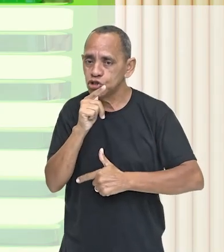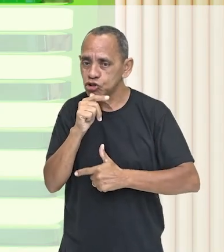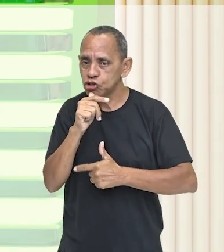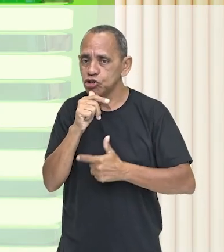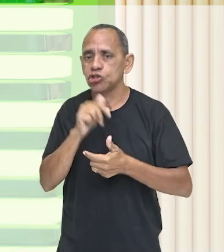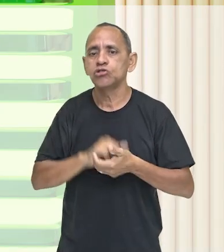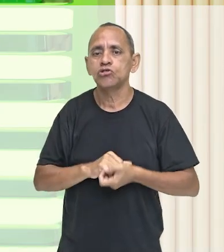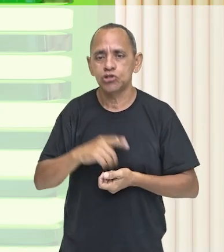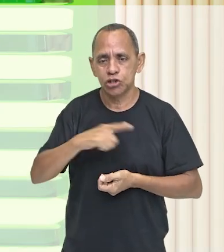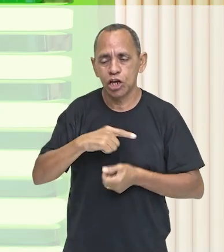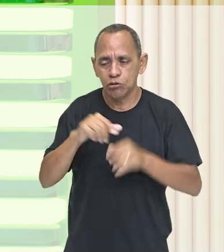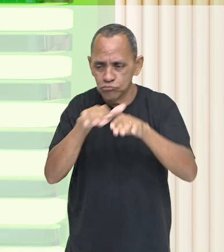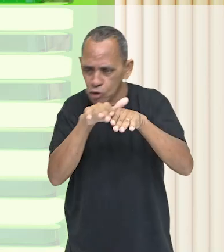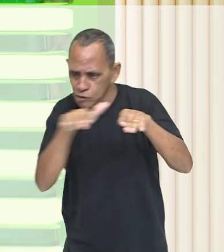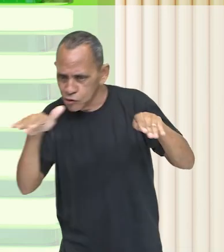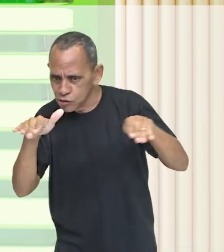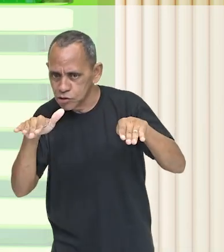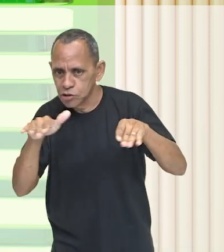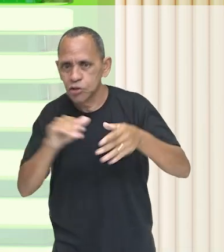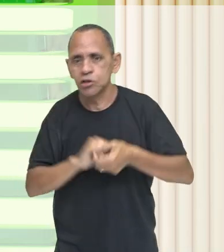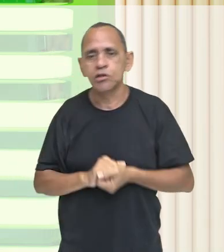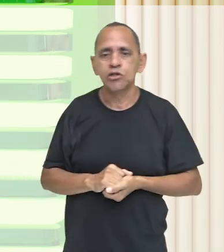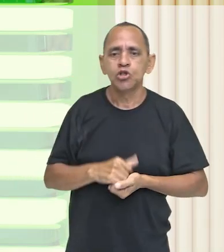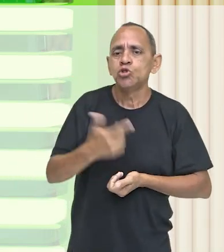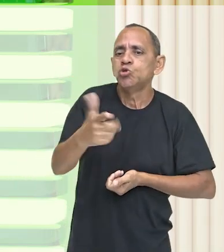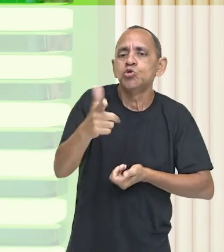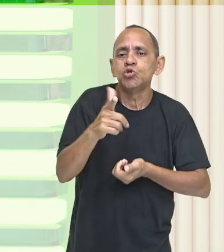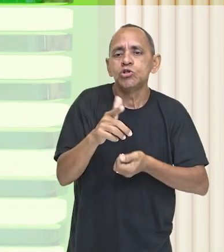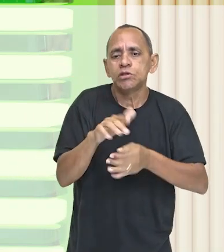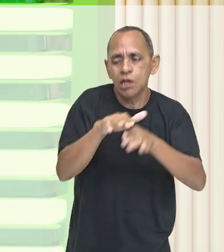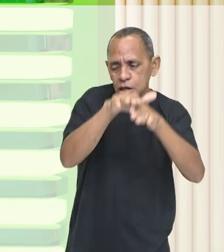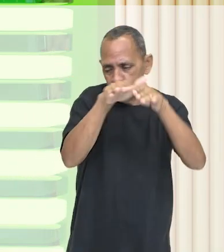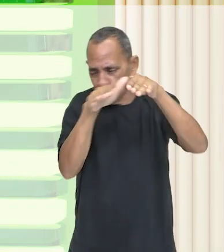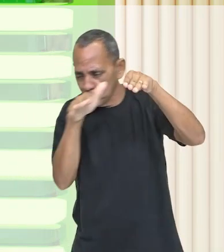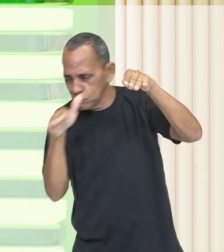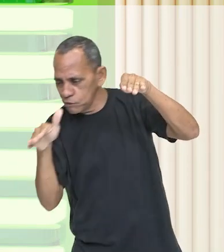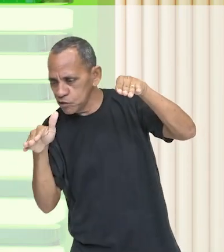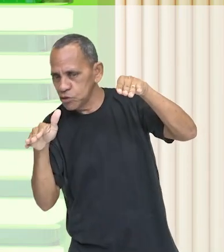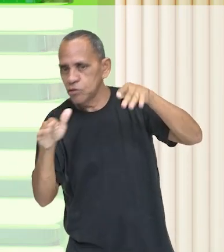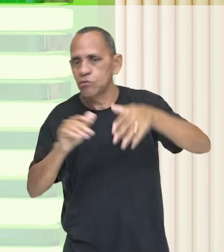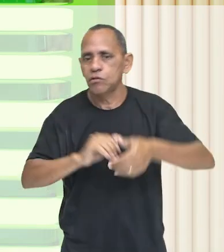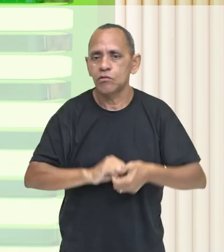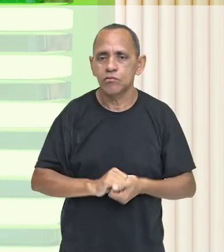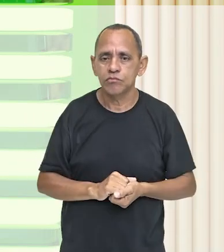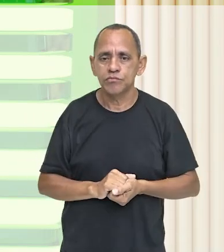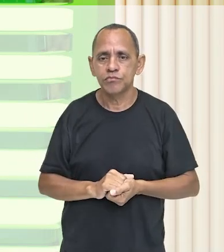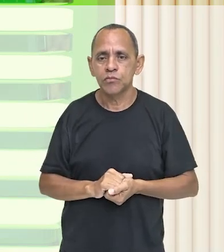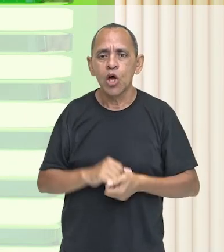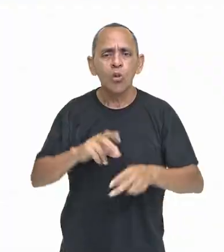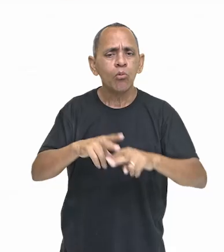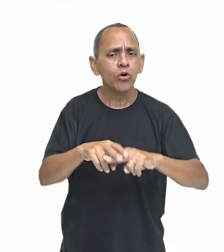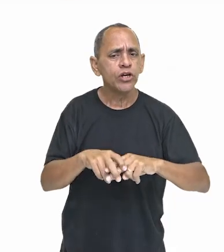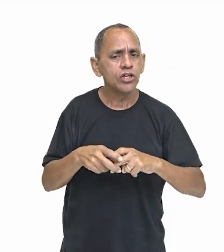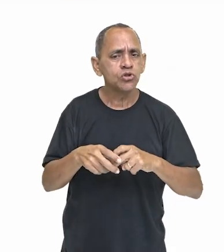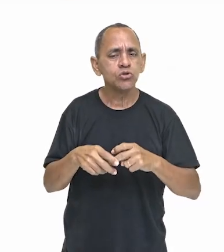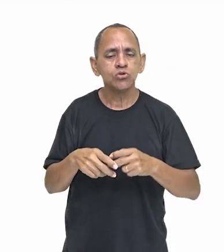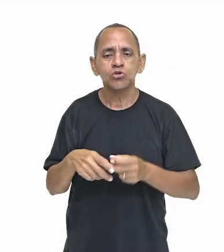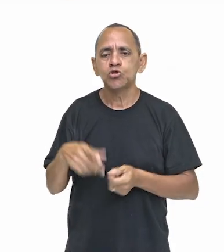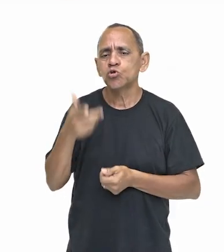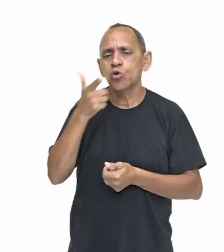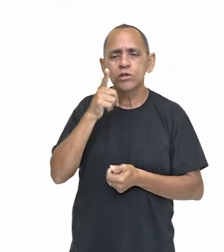desníveis que facilitam a construção dessa usina hidrelétrica. Pessoal, agora, há, no